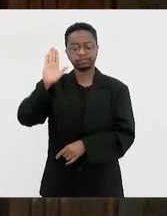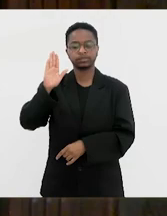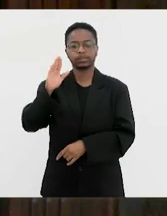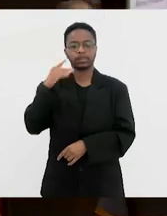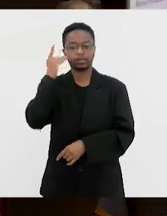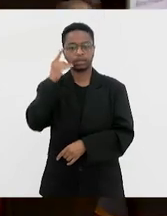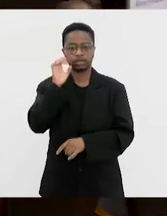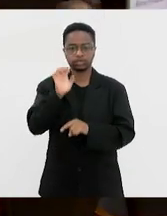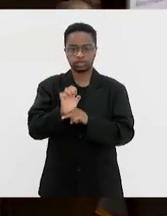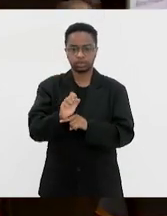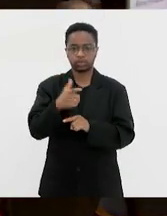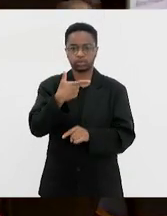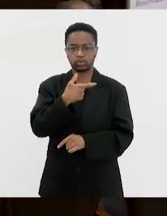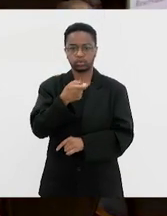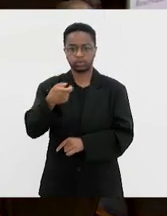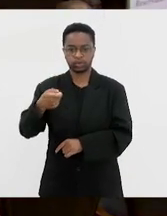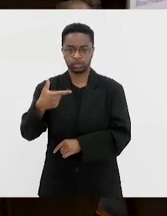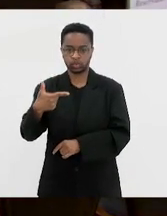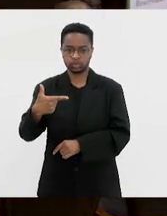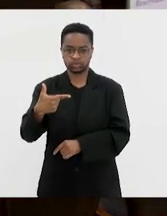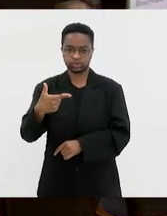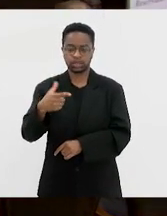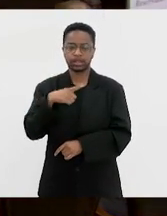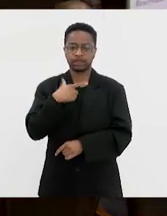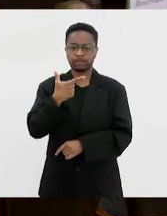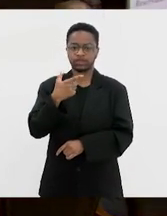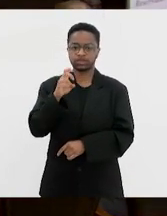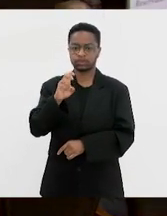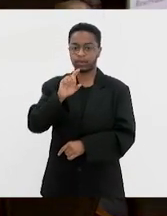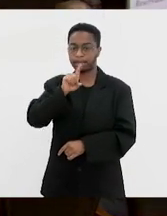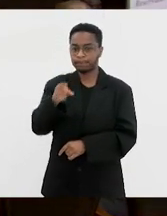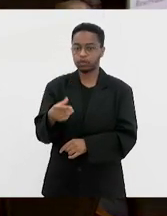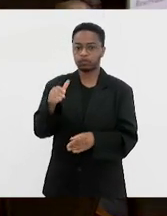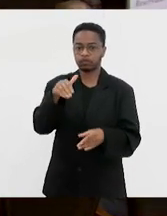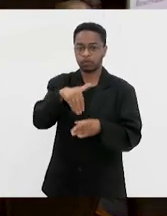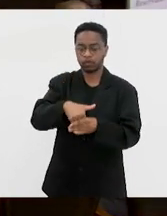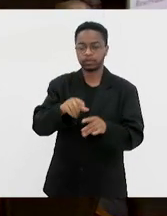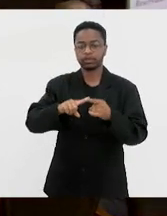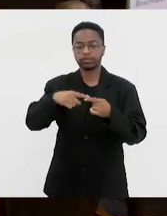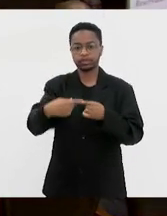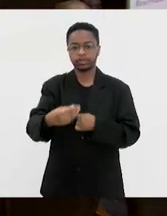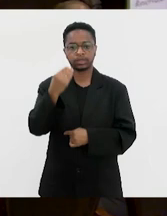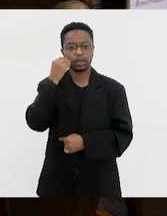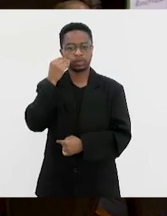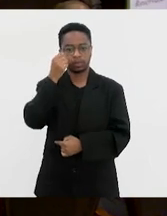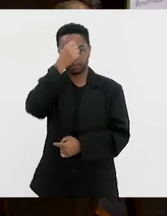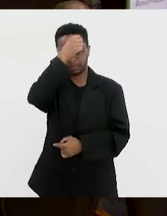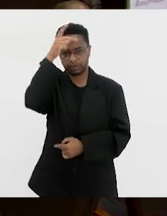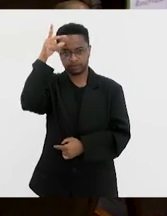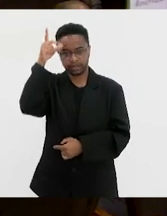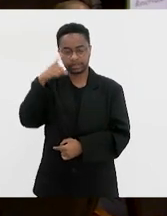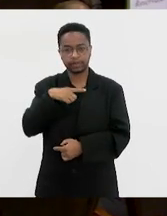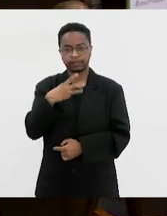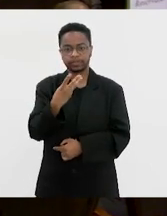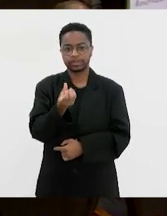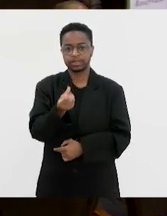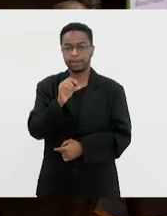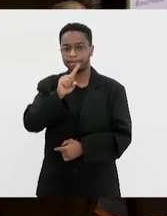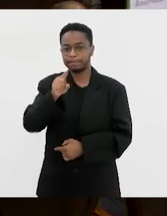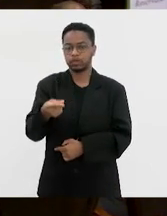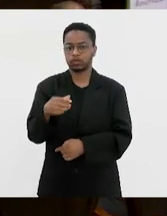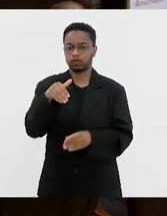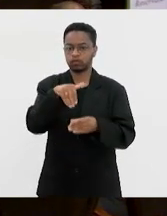na época em 2002 25 mil votos, depois foi candidato a prefeito, teve 36 mil votos,